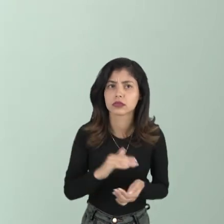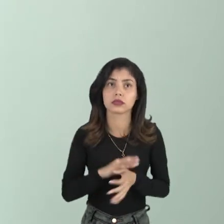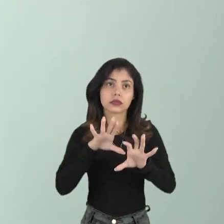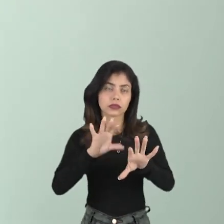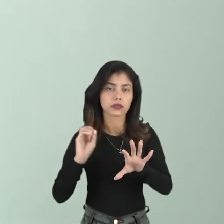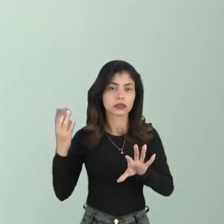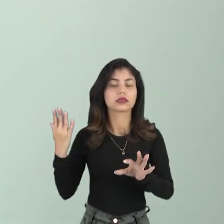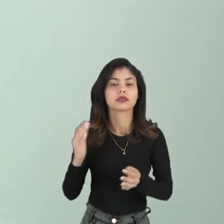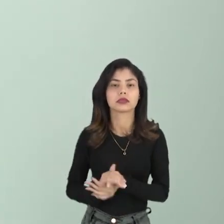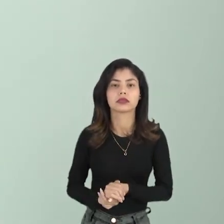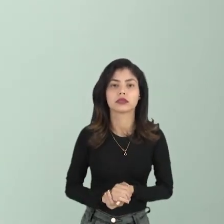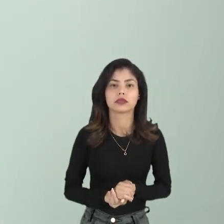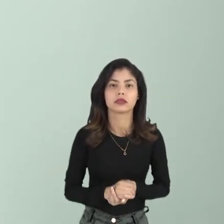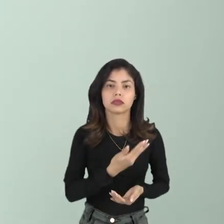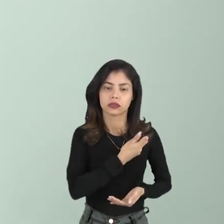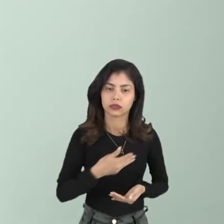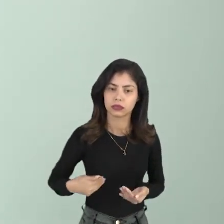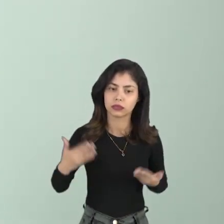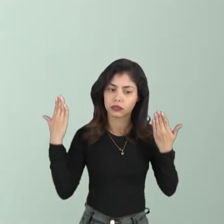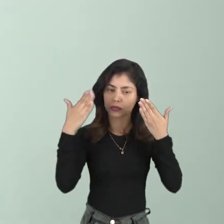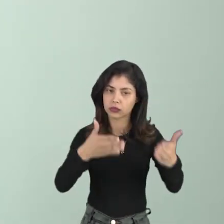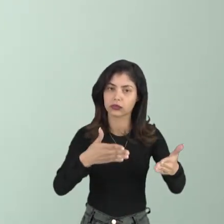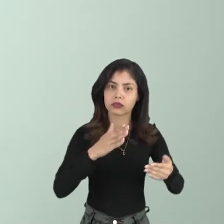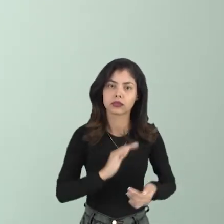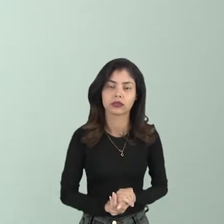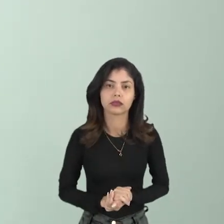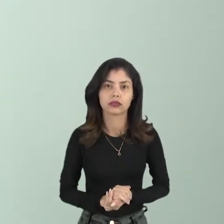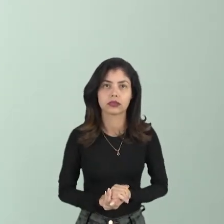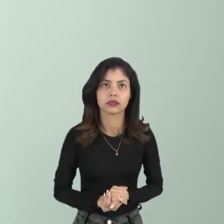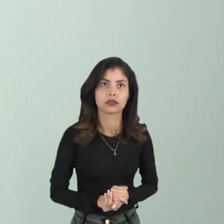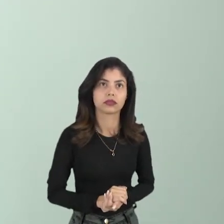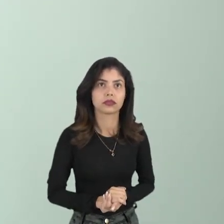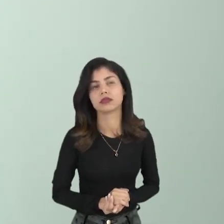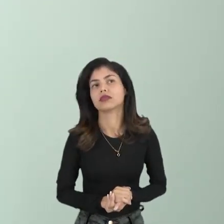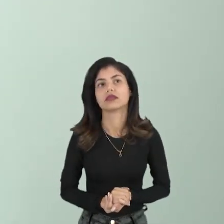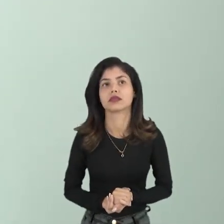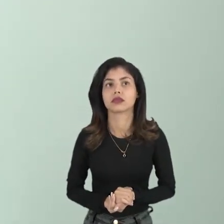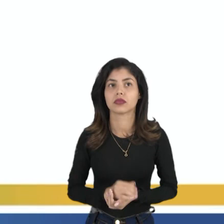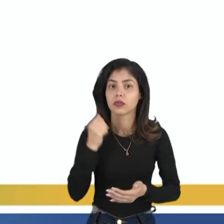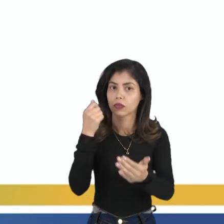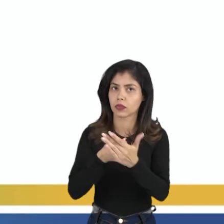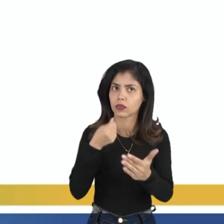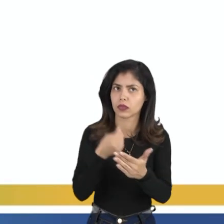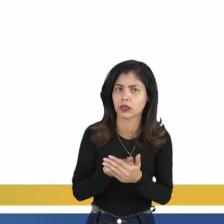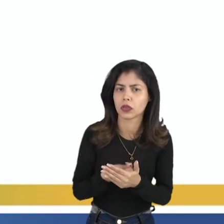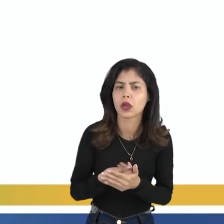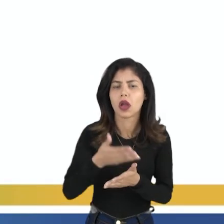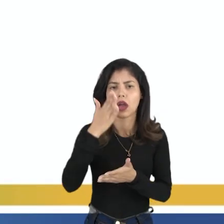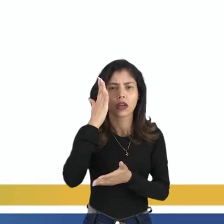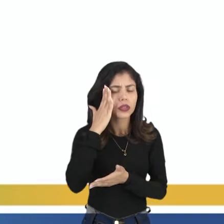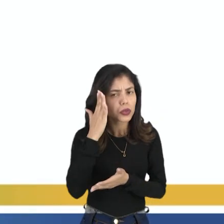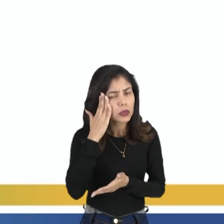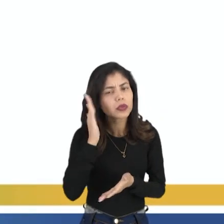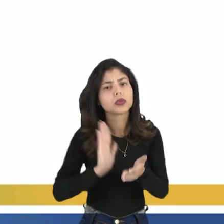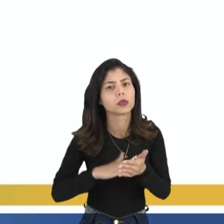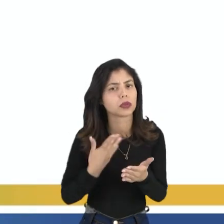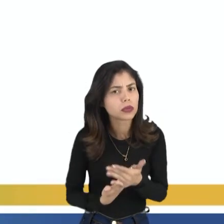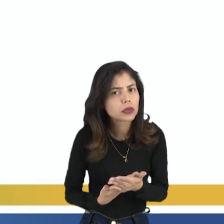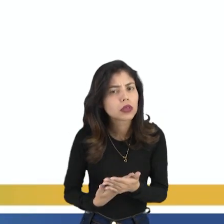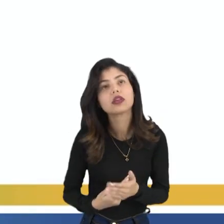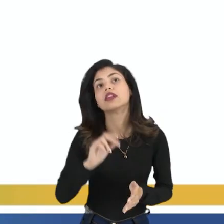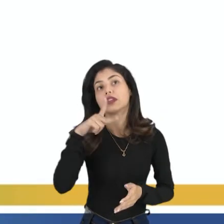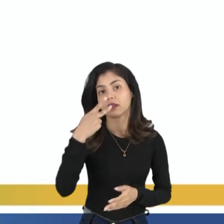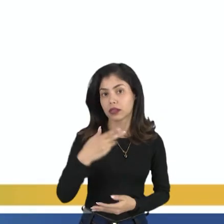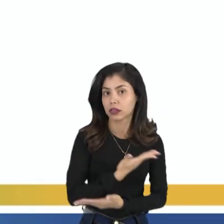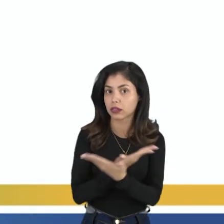Neste caso, do público-alvo, tá bom? Aí nós temos o comando. É compreensão ou interpretação? E